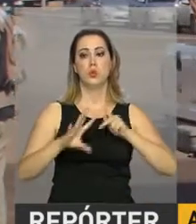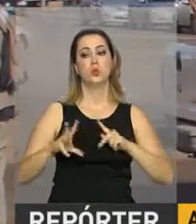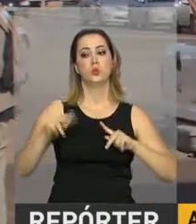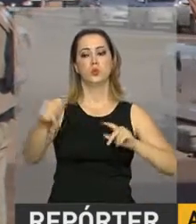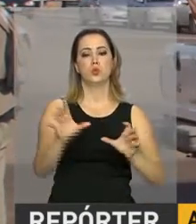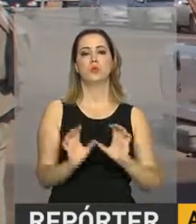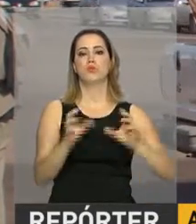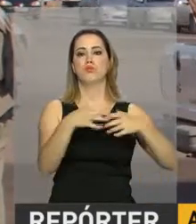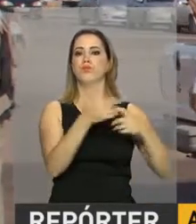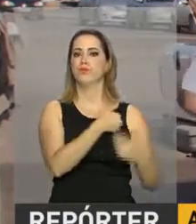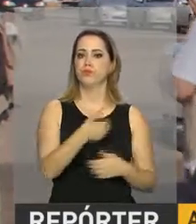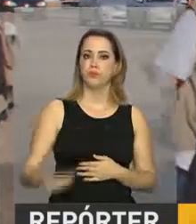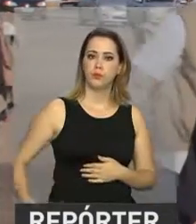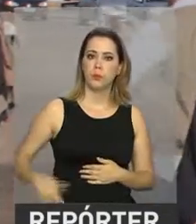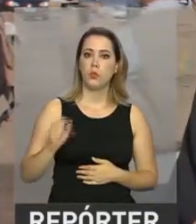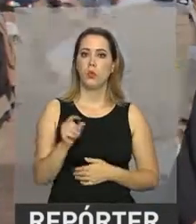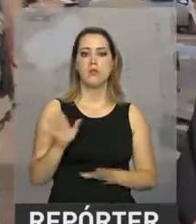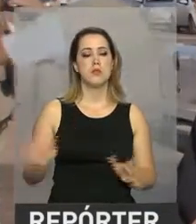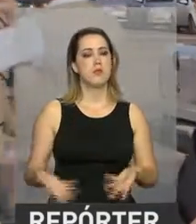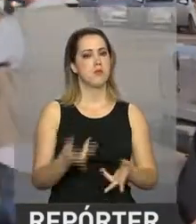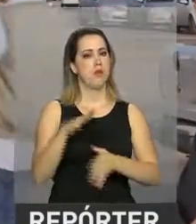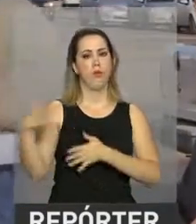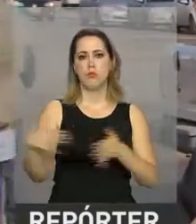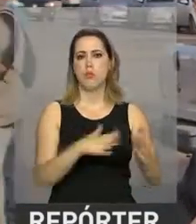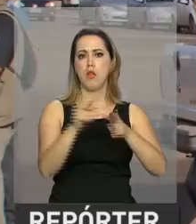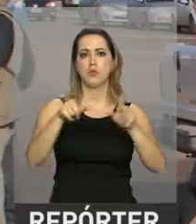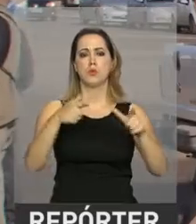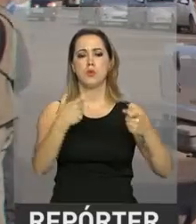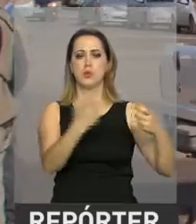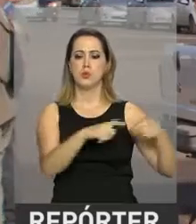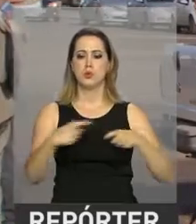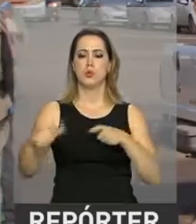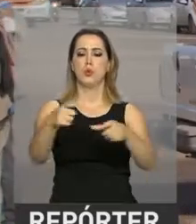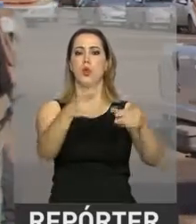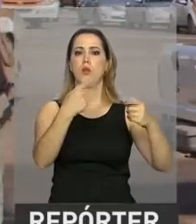públicos estão nas ruas, estão nos estados, estão nos municípios,